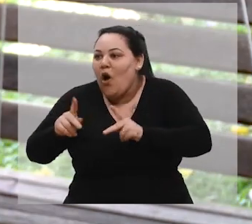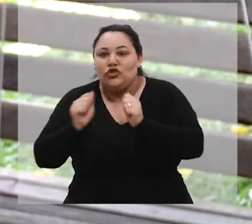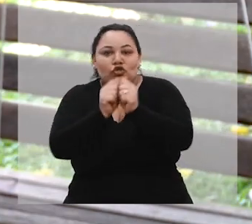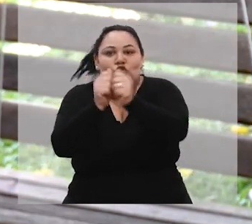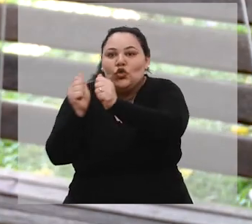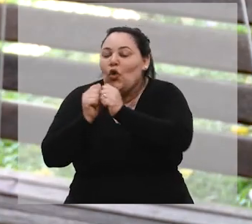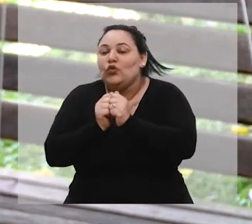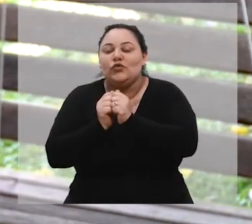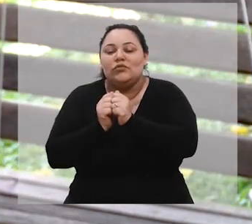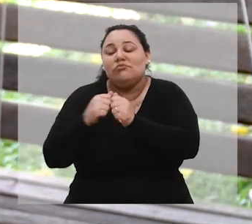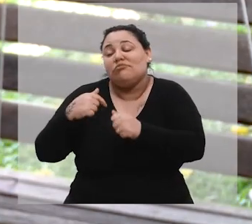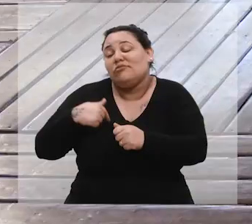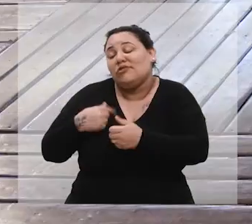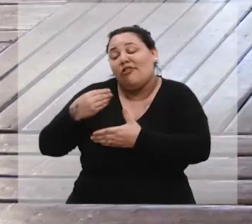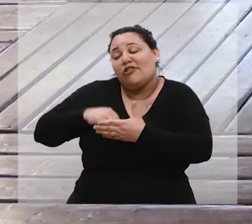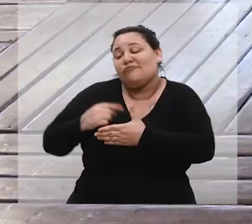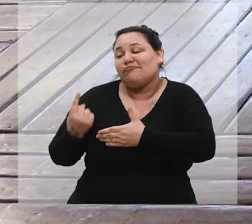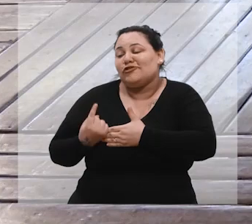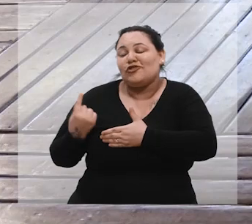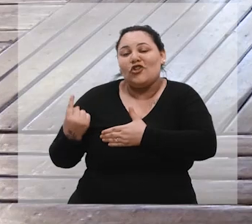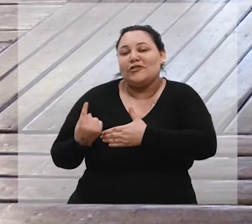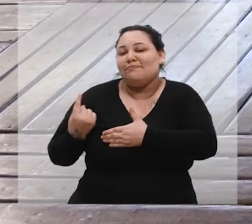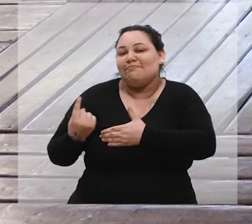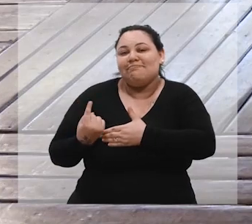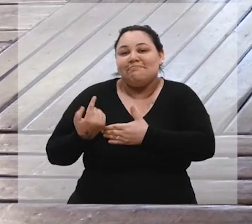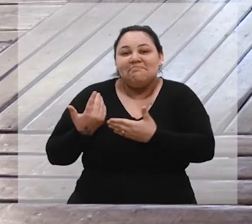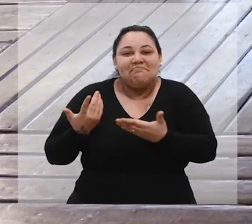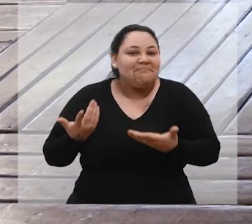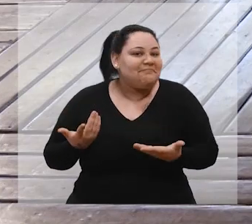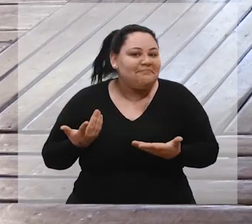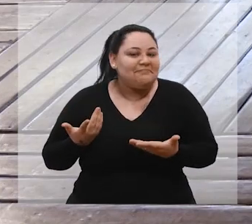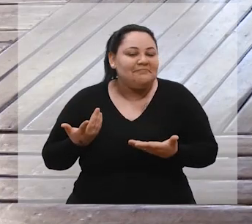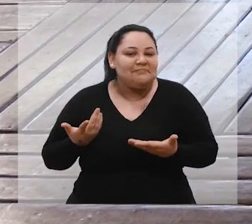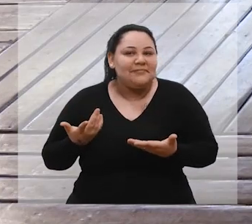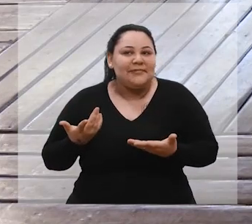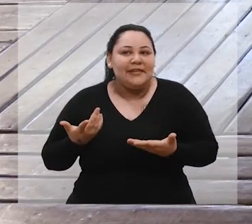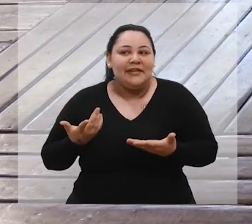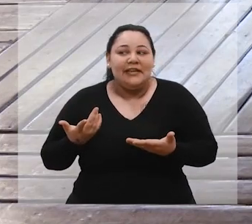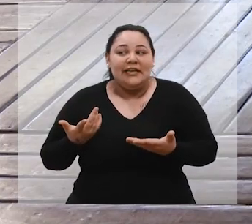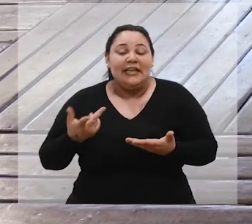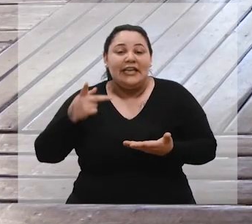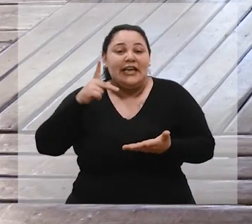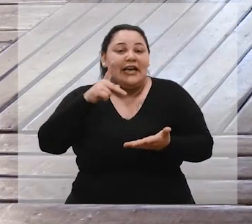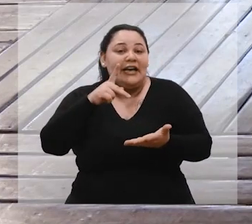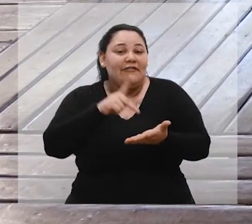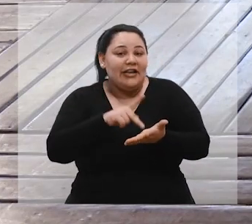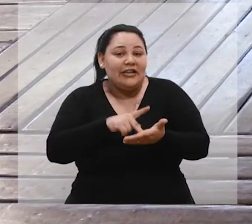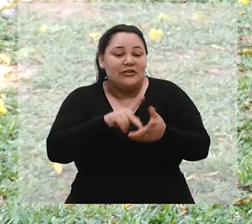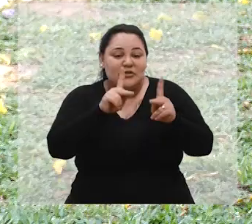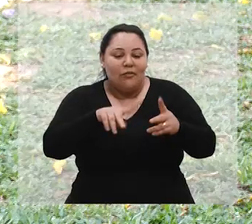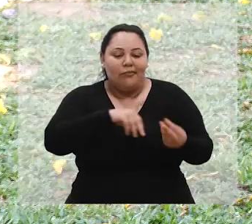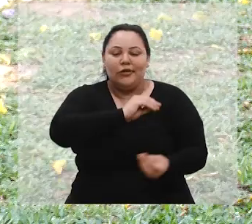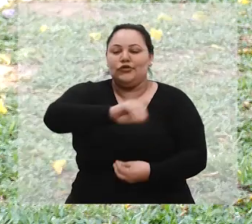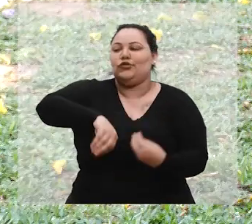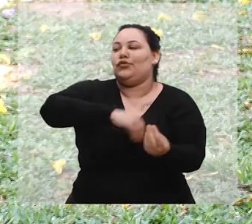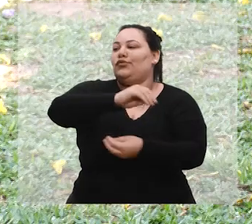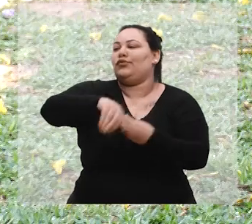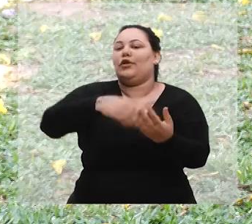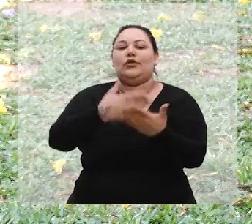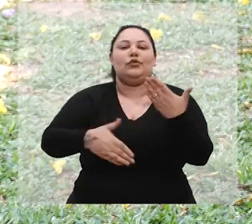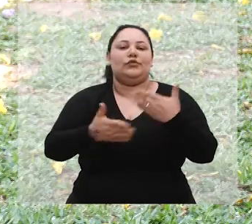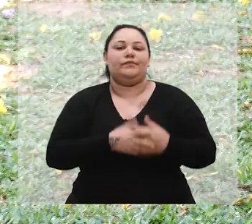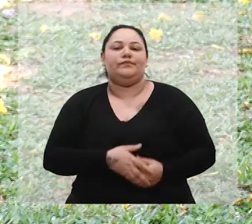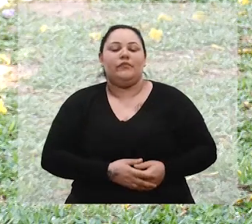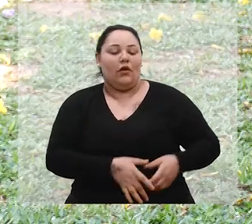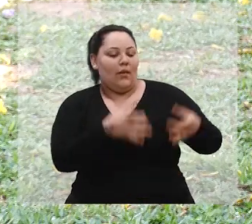sentir fora do contexto. Sim, a gente tende a colocar tudo no mesmo balaio, né? Então, o abandono,